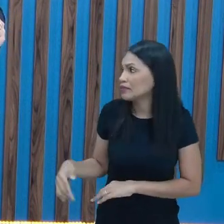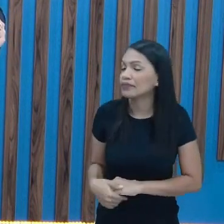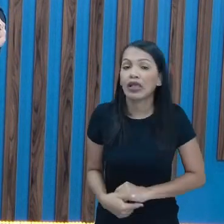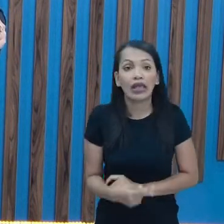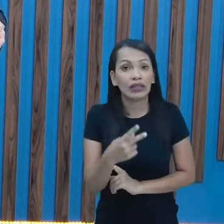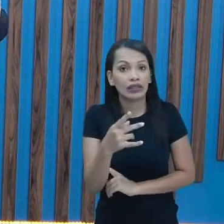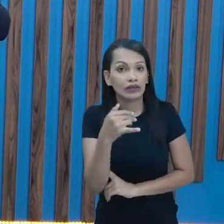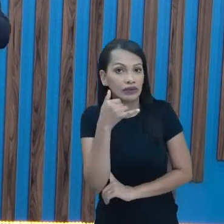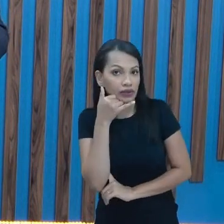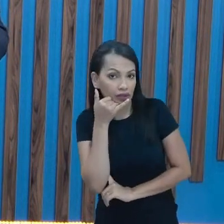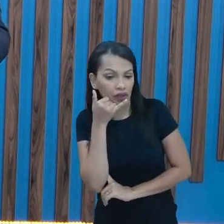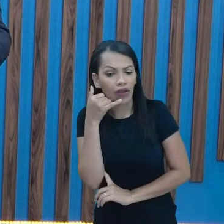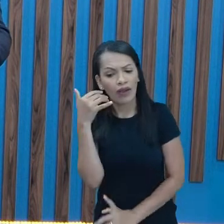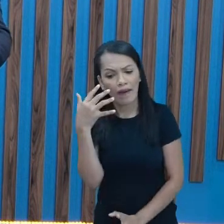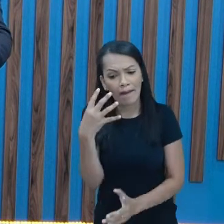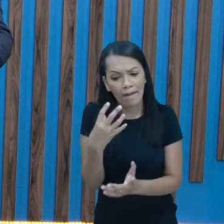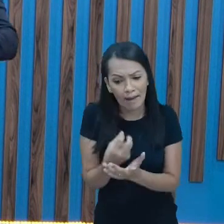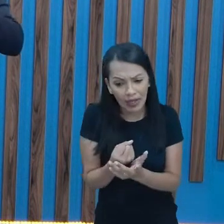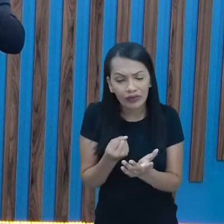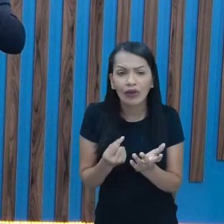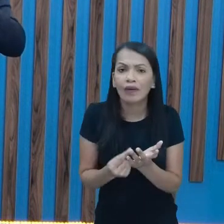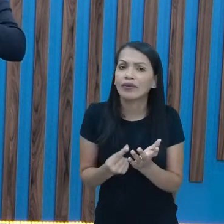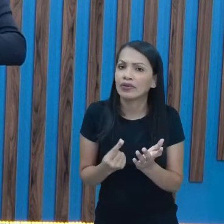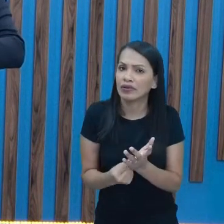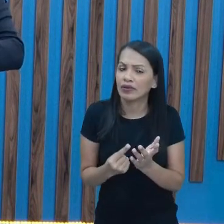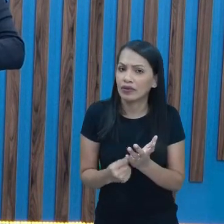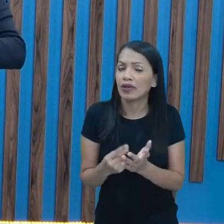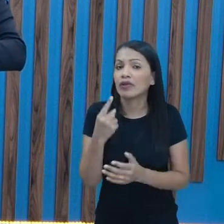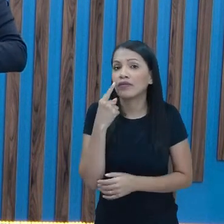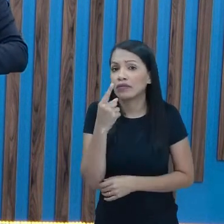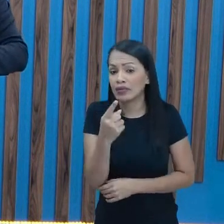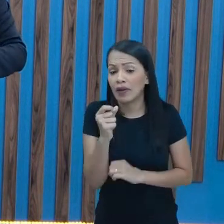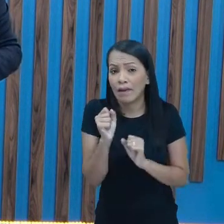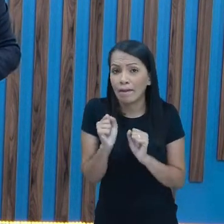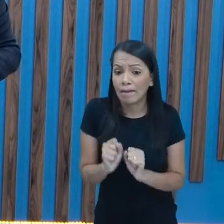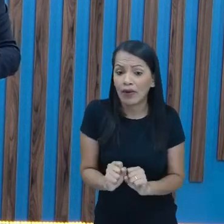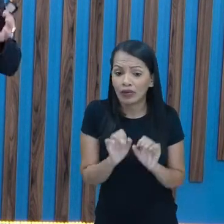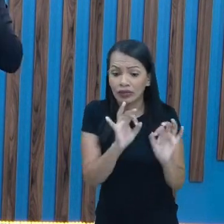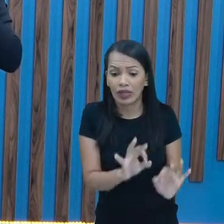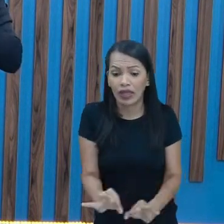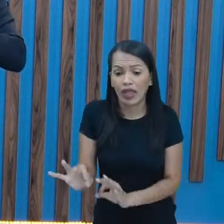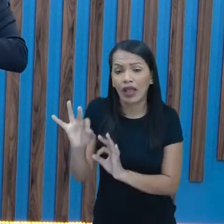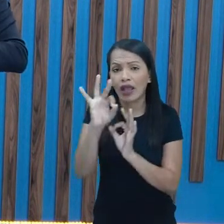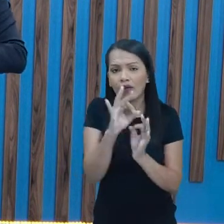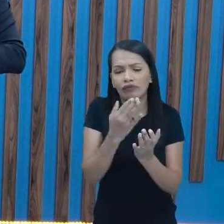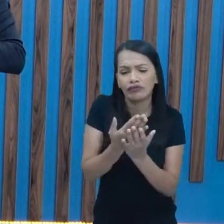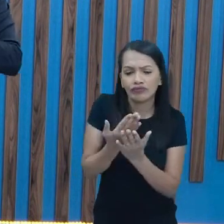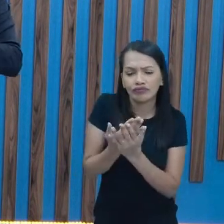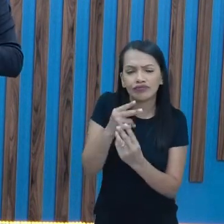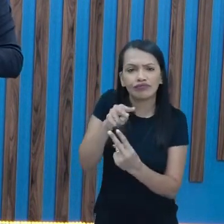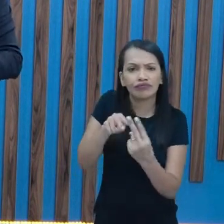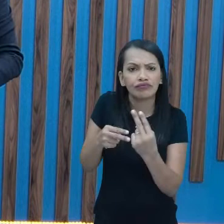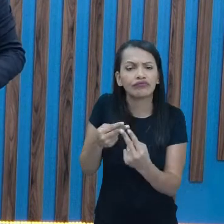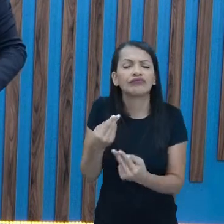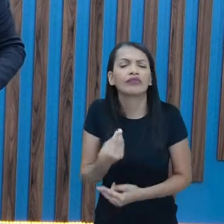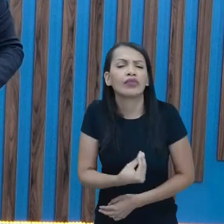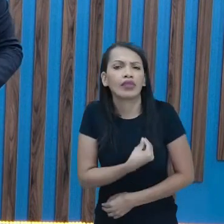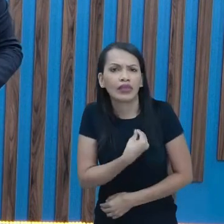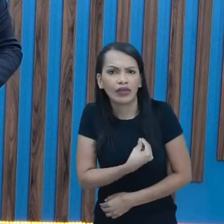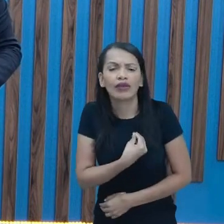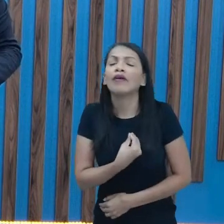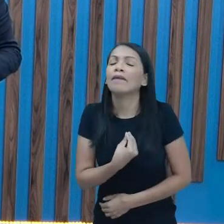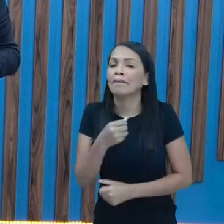celular para o QR Code, baixa esse aplicativo. E por lá você pode assistir a aula, você pode interagir, fazer perguntas,